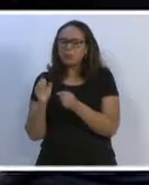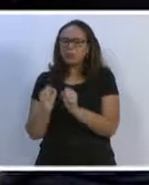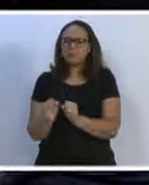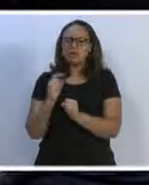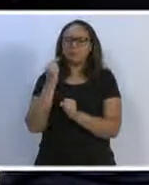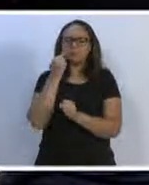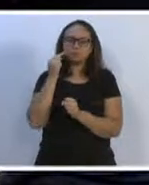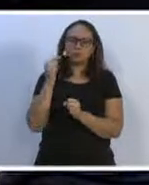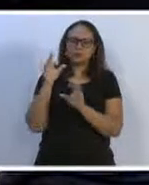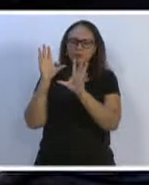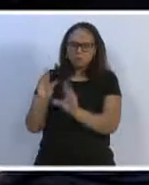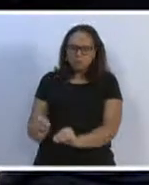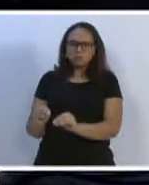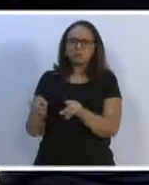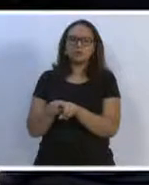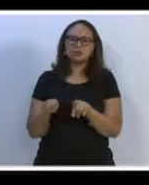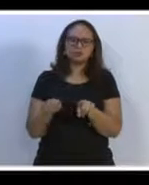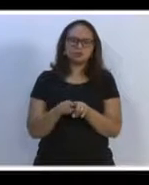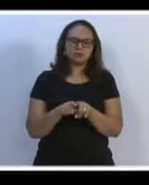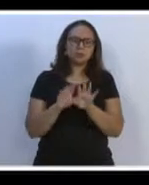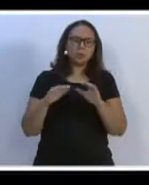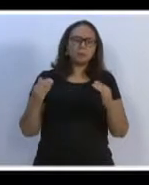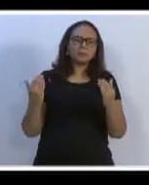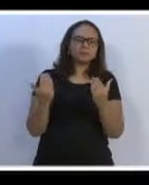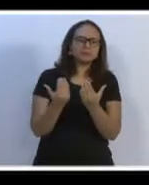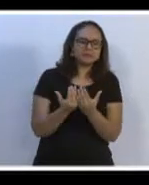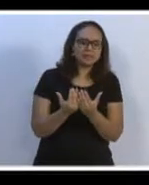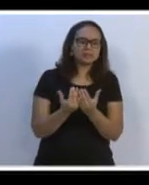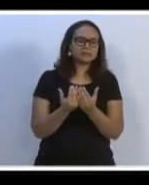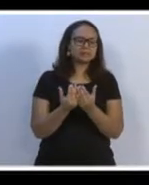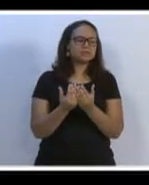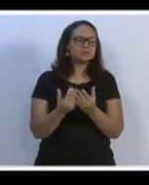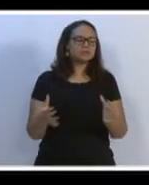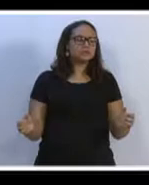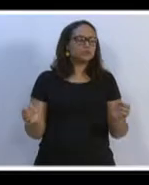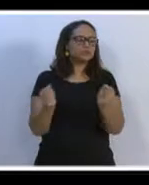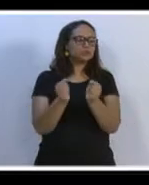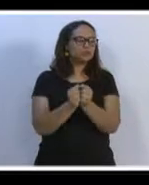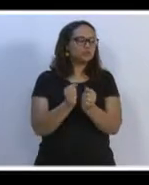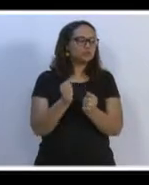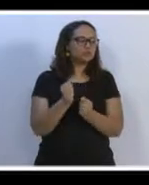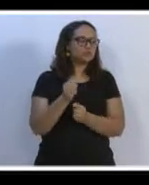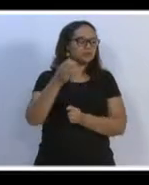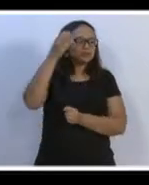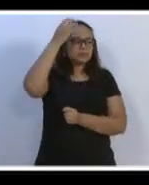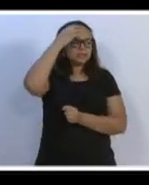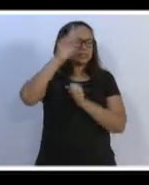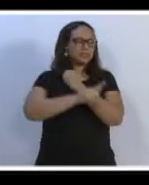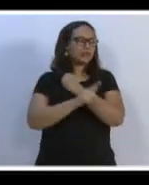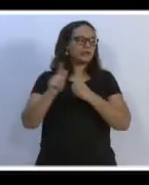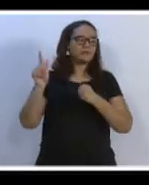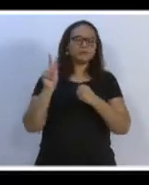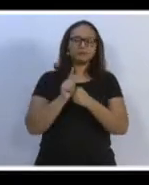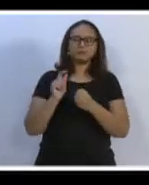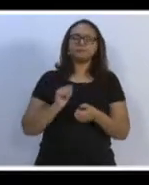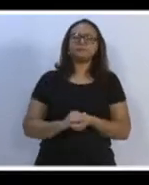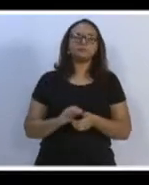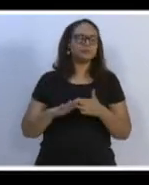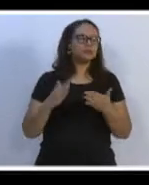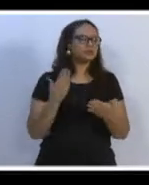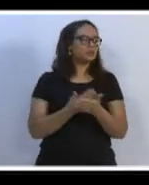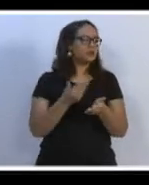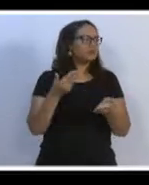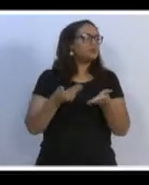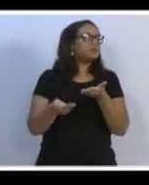comunidade querida, conhecida como Zendron, que também faz parte do tal Reino do Garcia, mas que muito está esquecida. Também perdeu a escola em 2008,